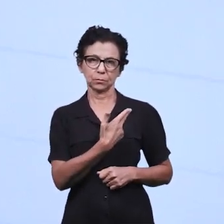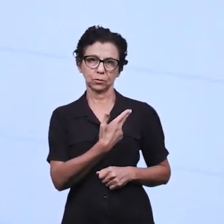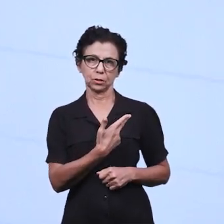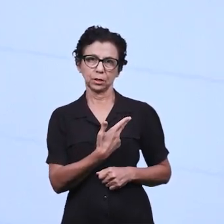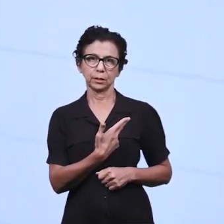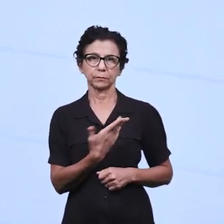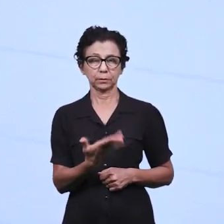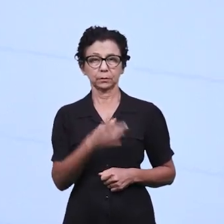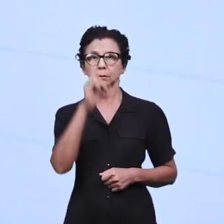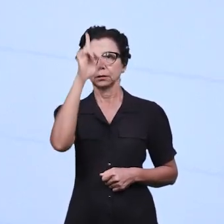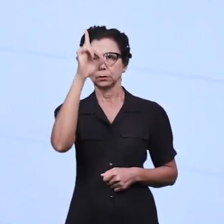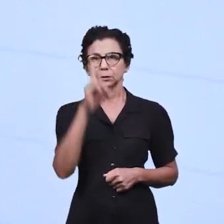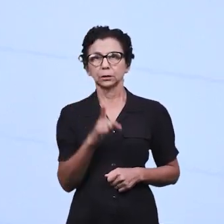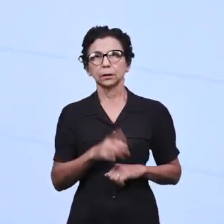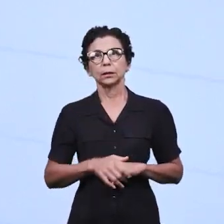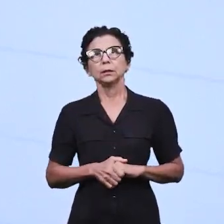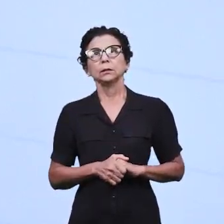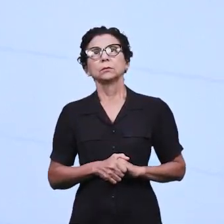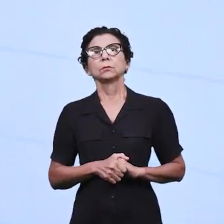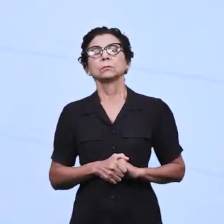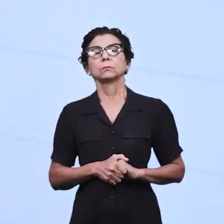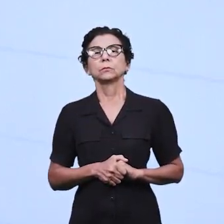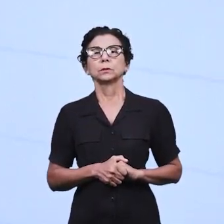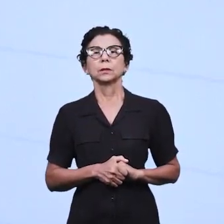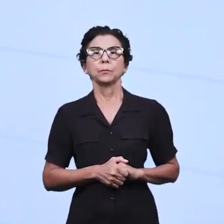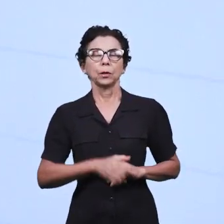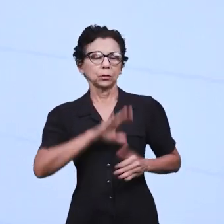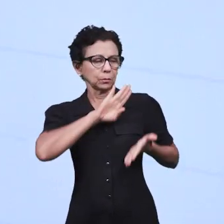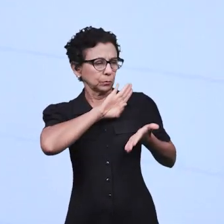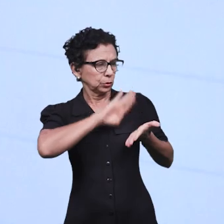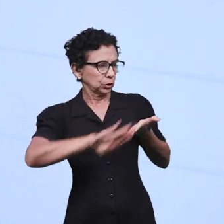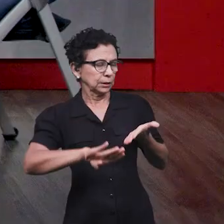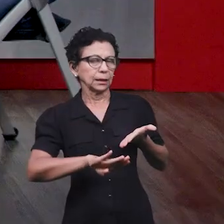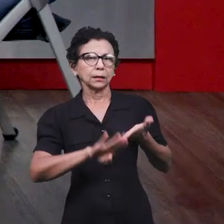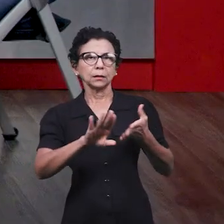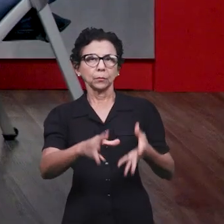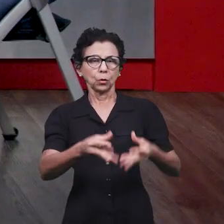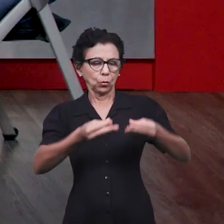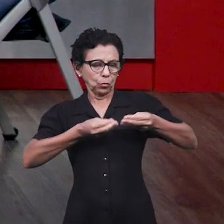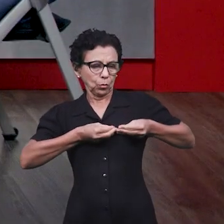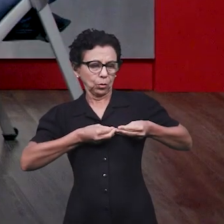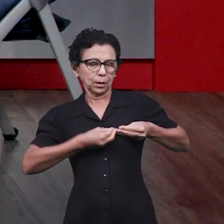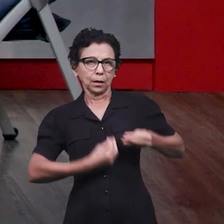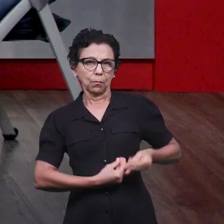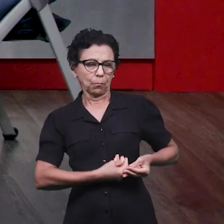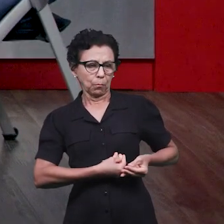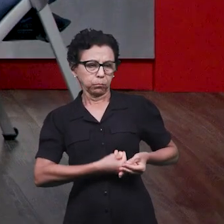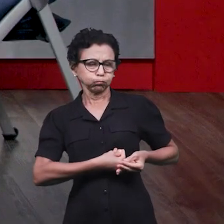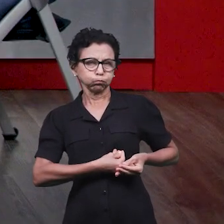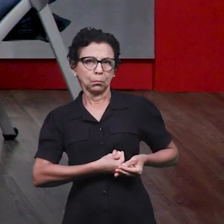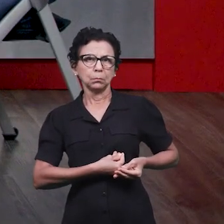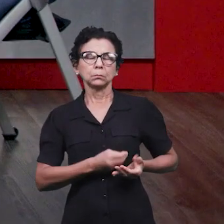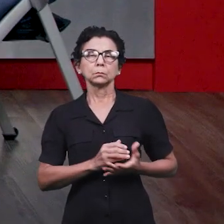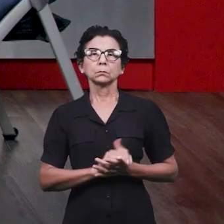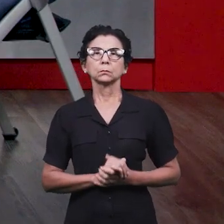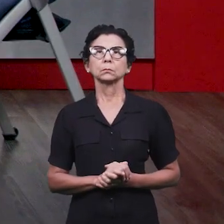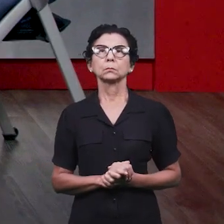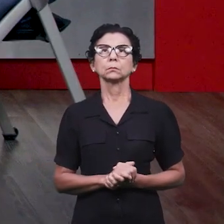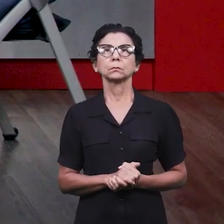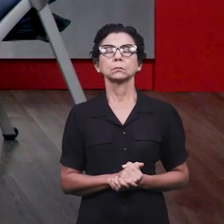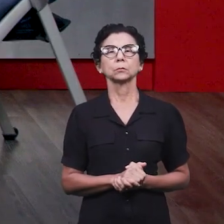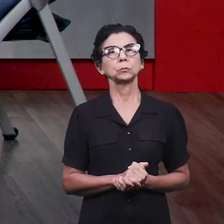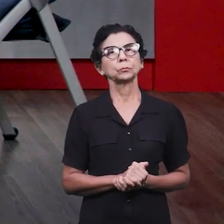direito tanto, né, em retirar como colocar. Porque não se trata de uma cirurgia meramente estética, né? Não. Na verdade, é uma